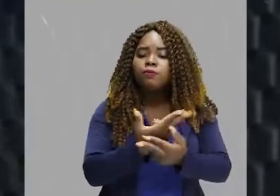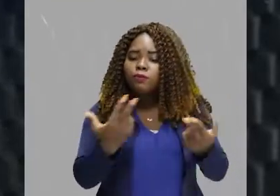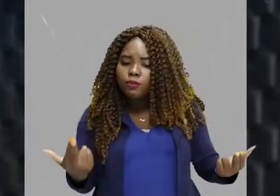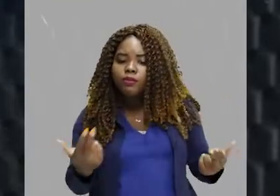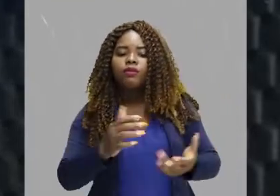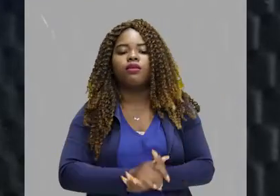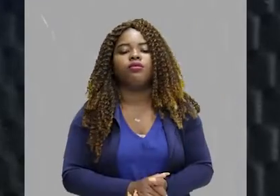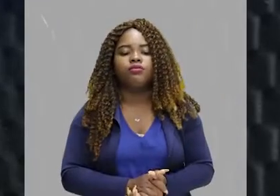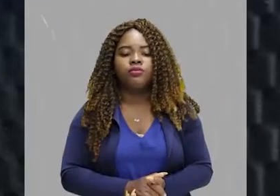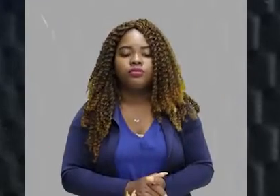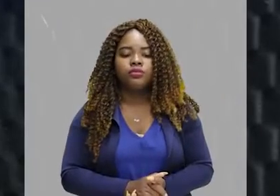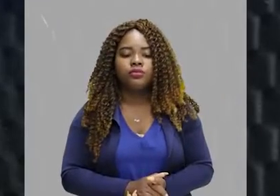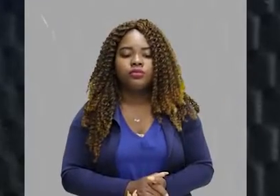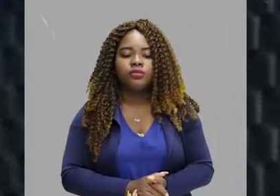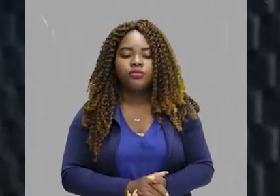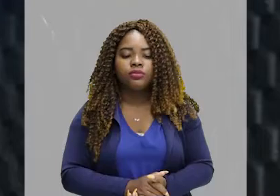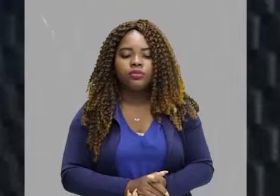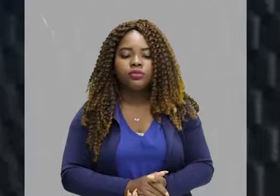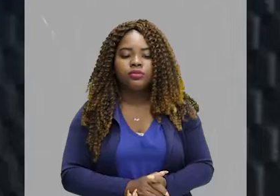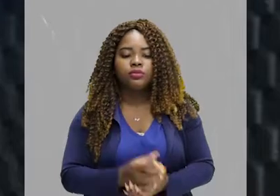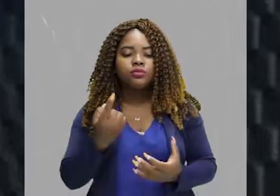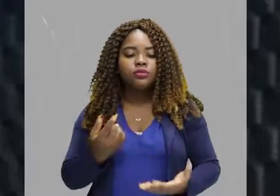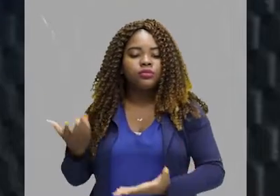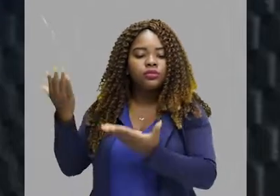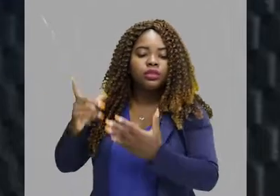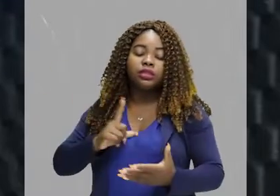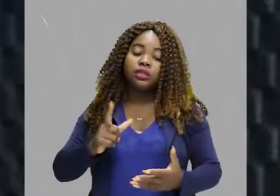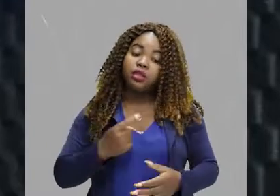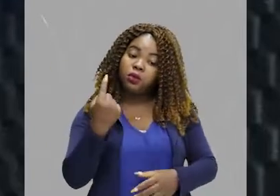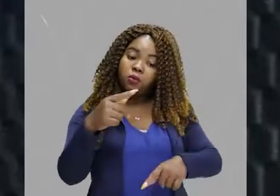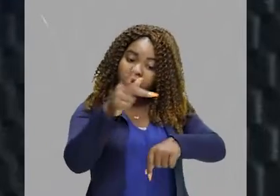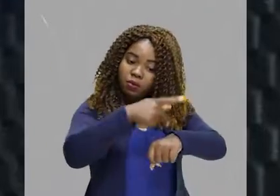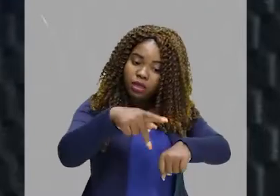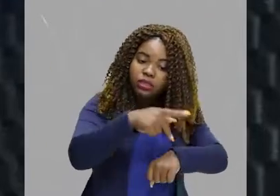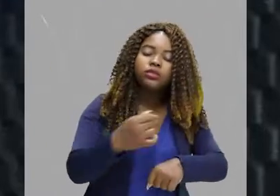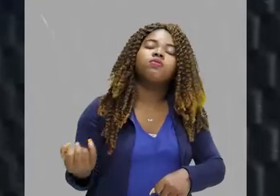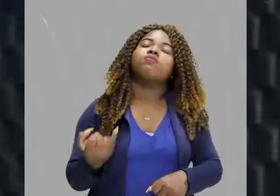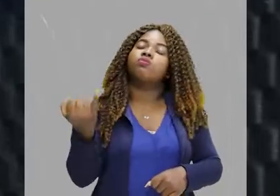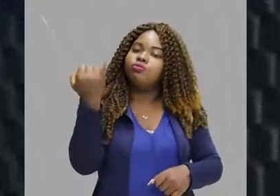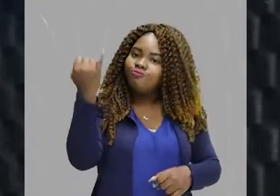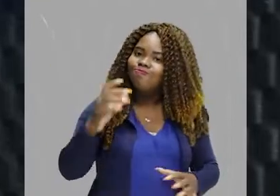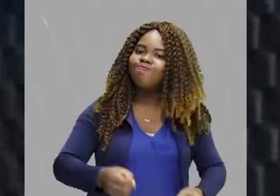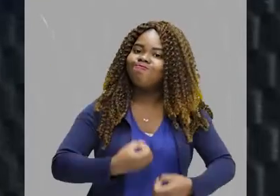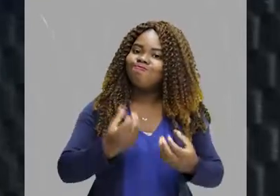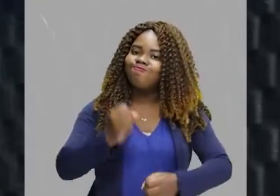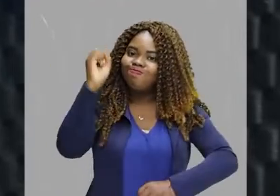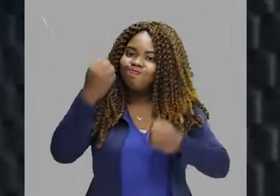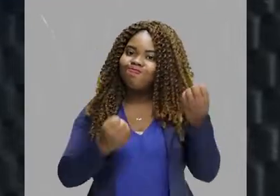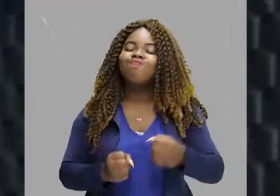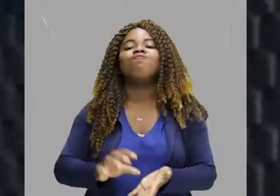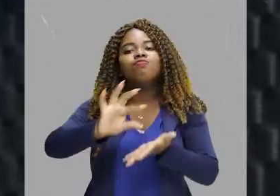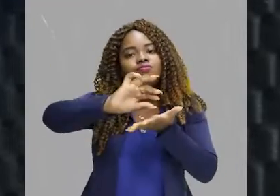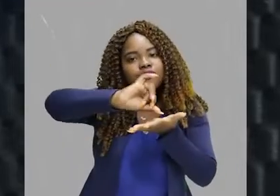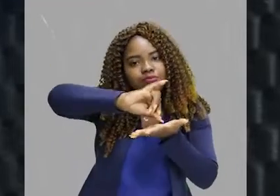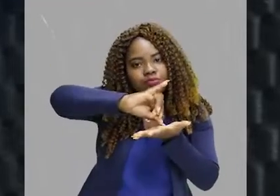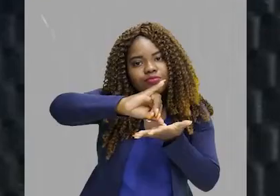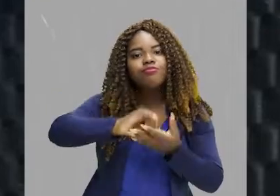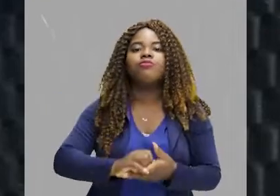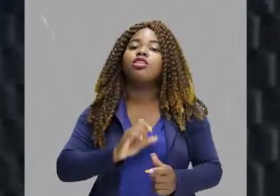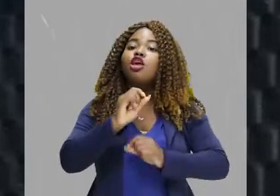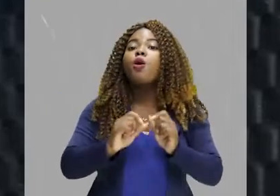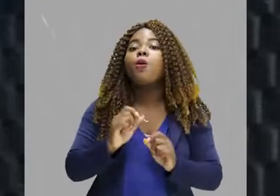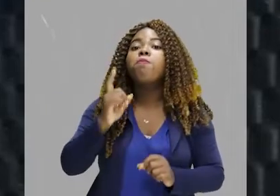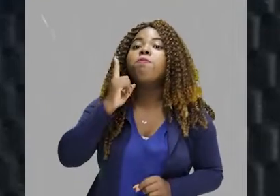citei, tem um país que é muito importante na produção industrial, na produção capitalista, que é os Estados Unidos. E